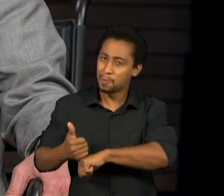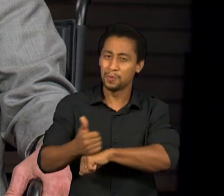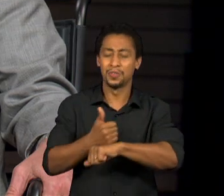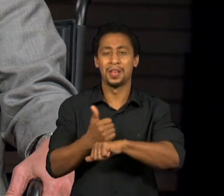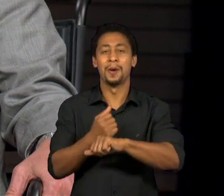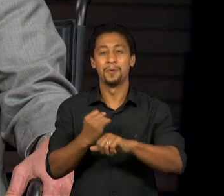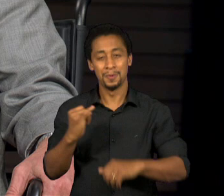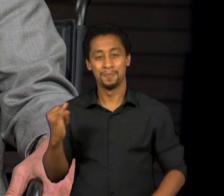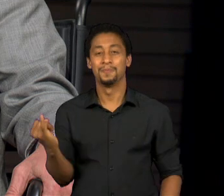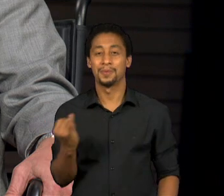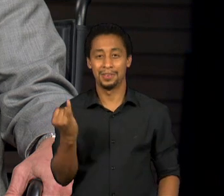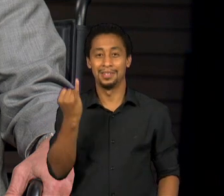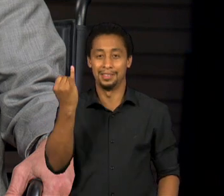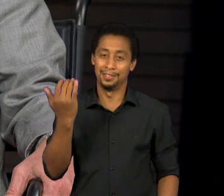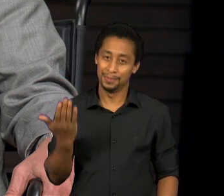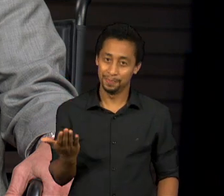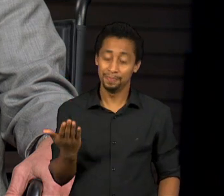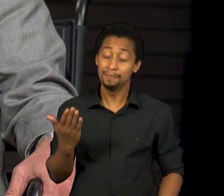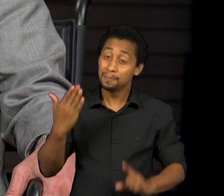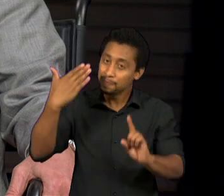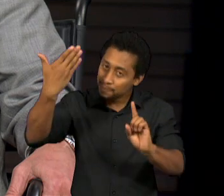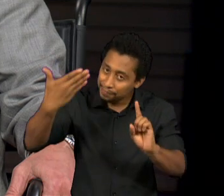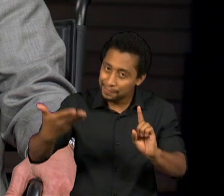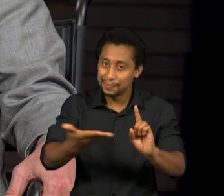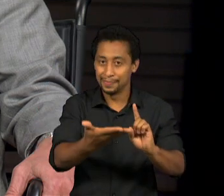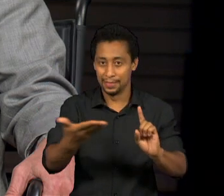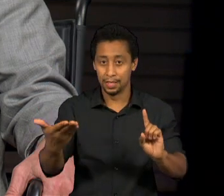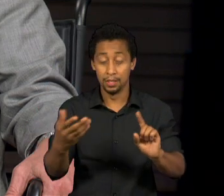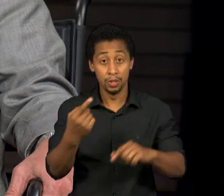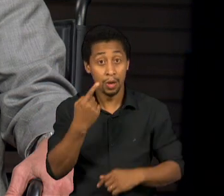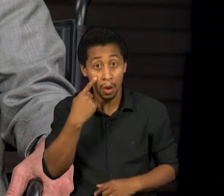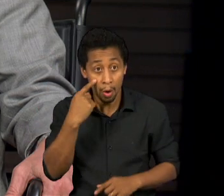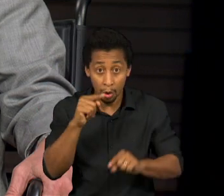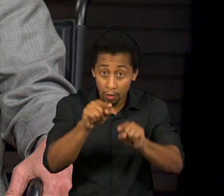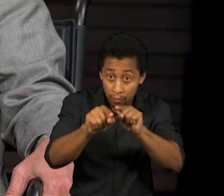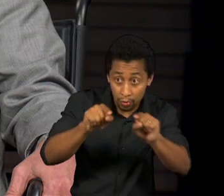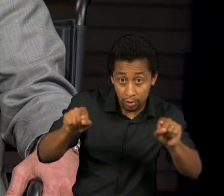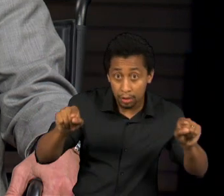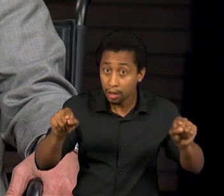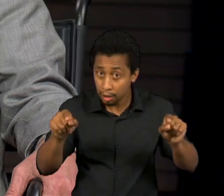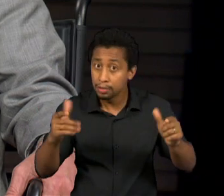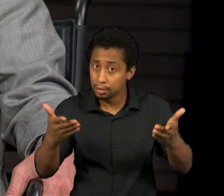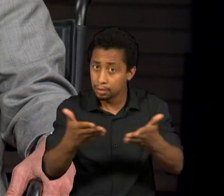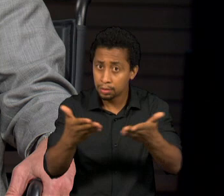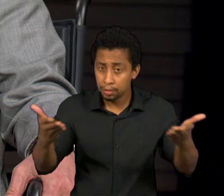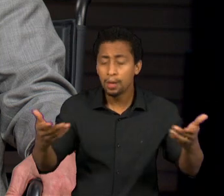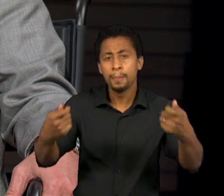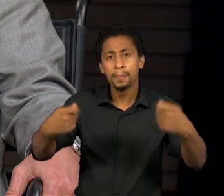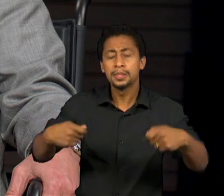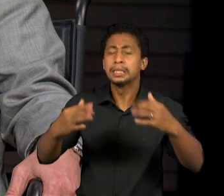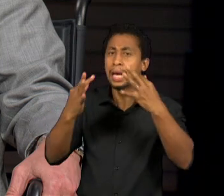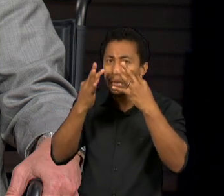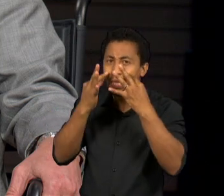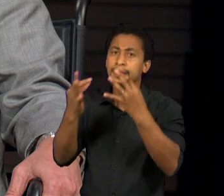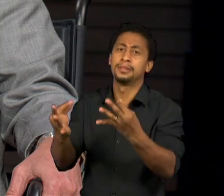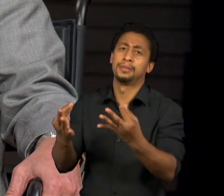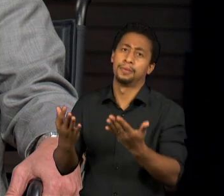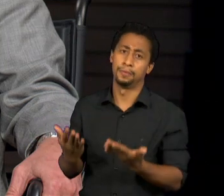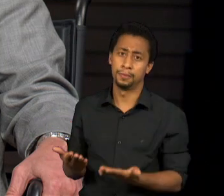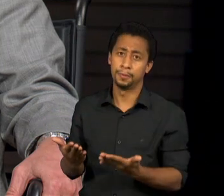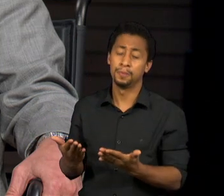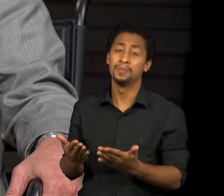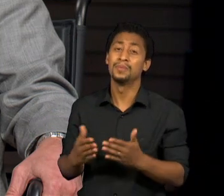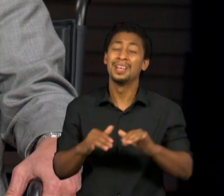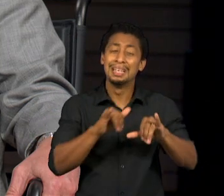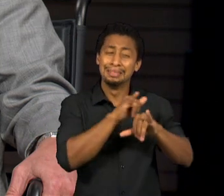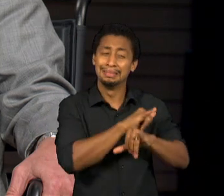dizer que as pessoas prestem atenção que essa indústria das fake news, a indústria da desinformação,